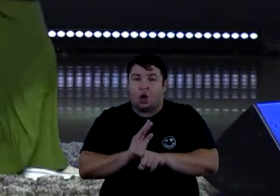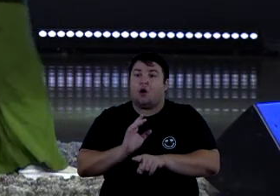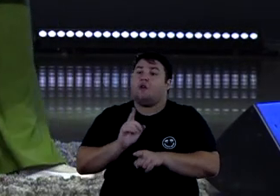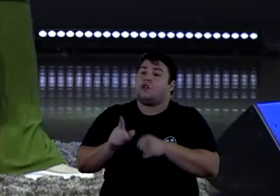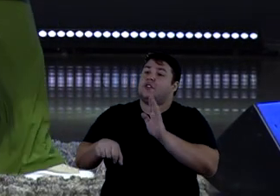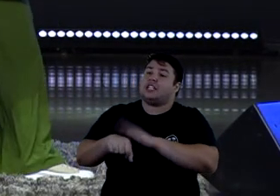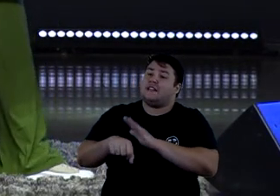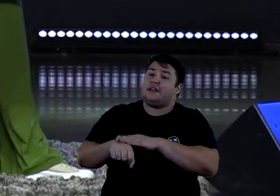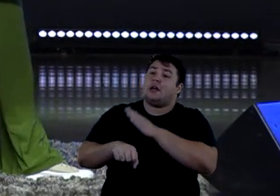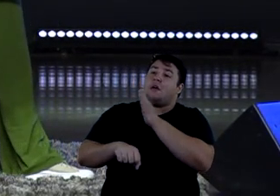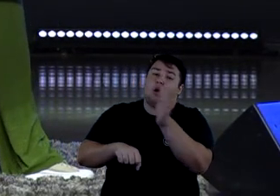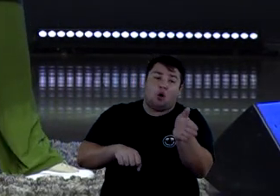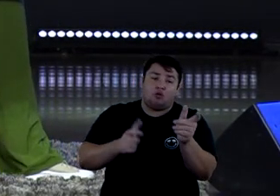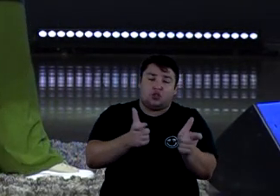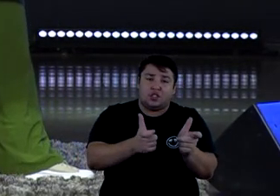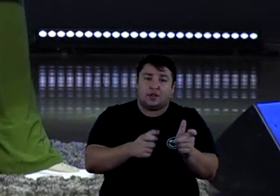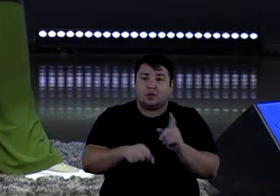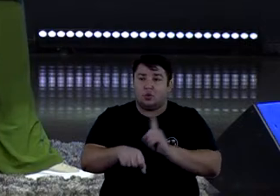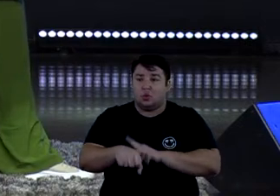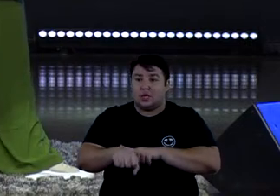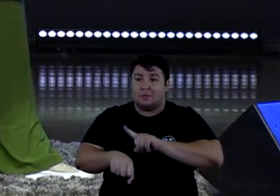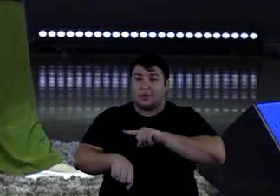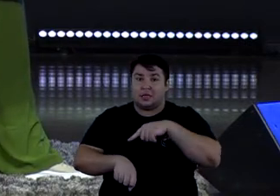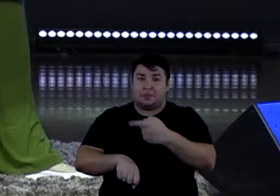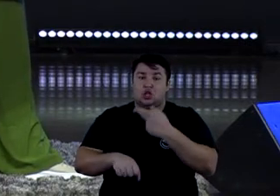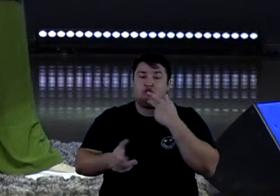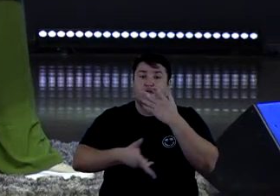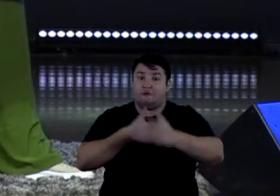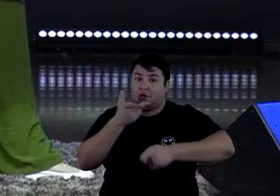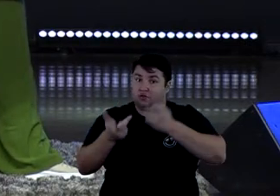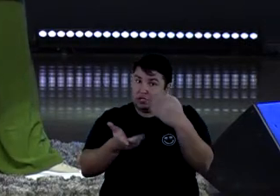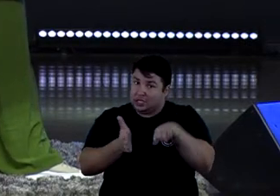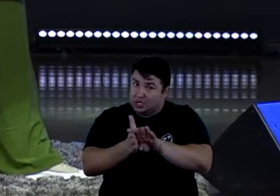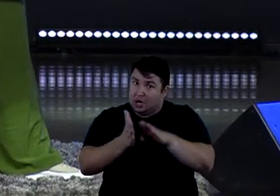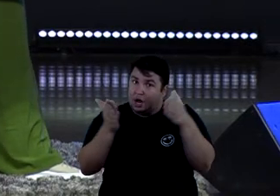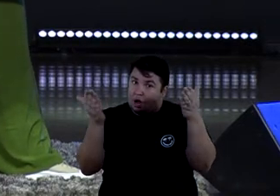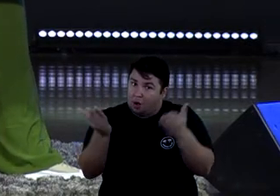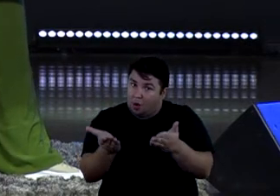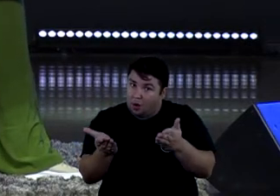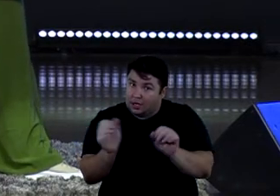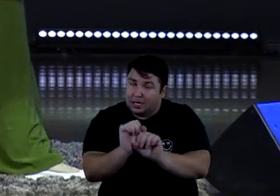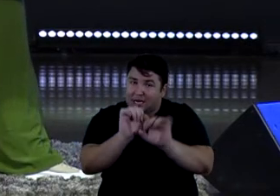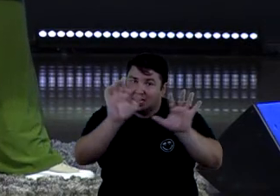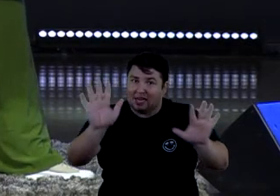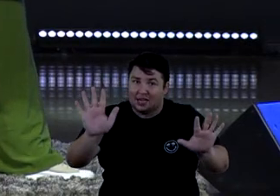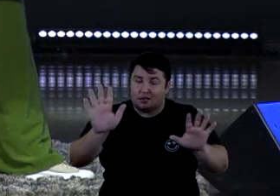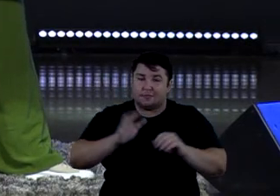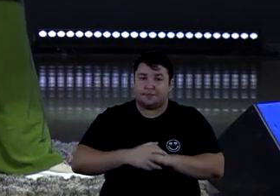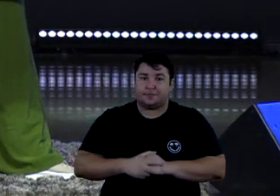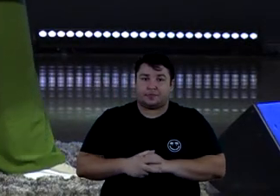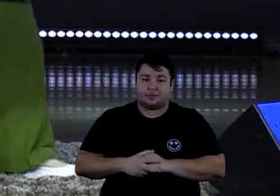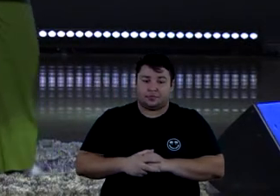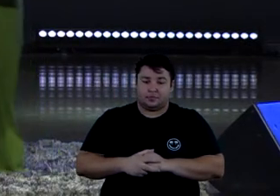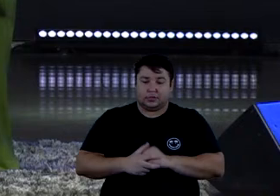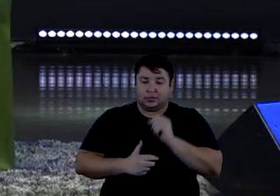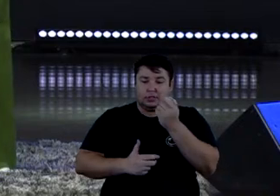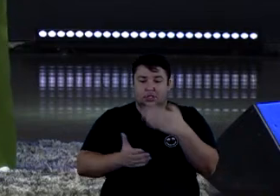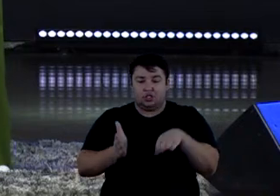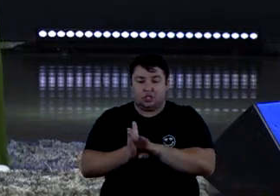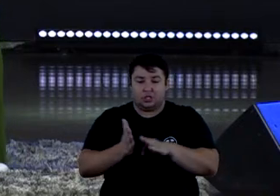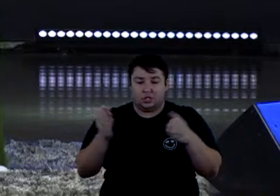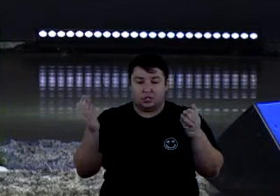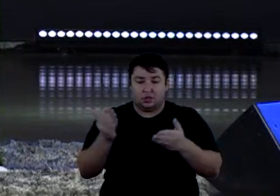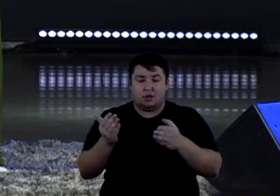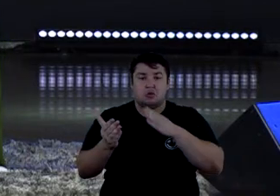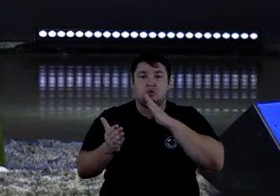que ela responde, depois de um tempo, tá? Não estou falando de você que está chegando agora, quero deixar bem claro. Quem está chegando e não conhece